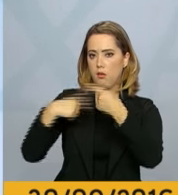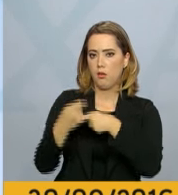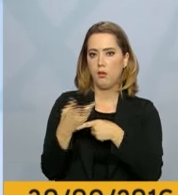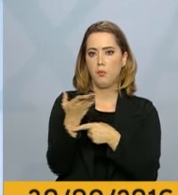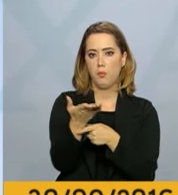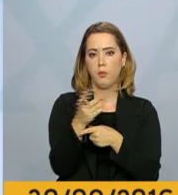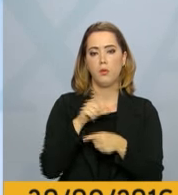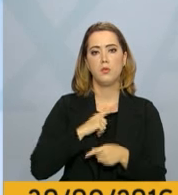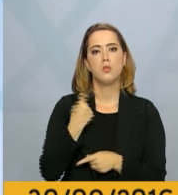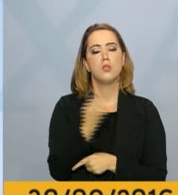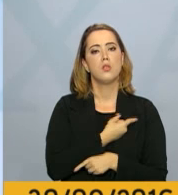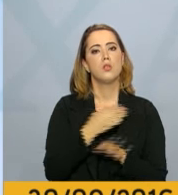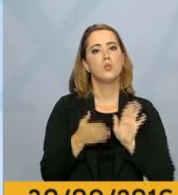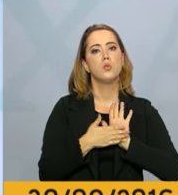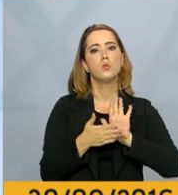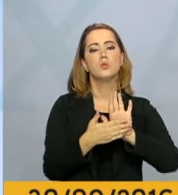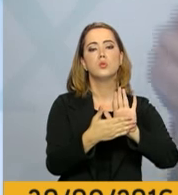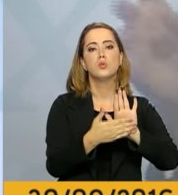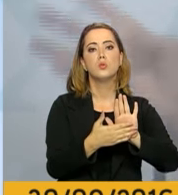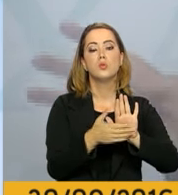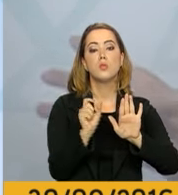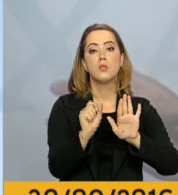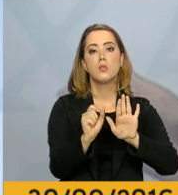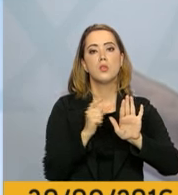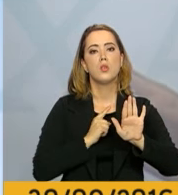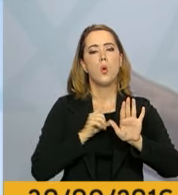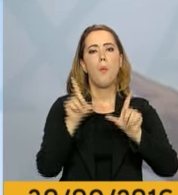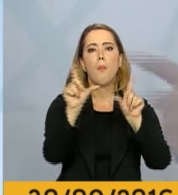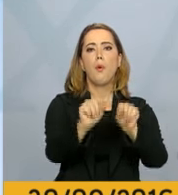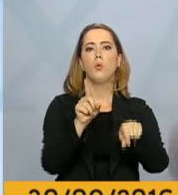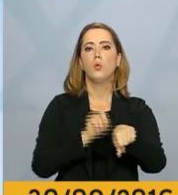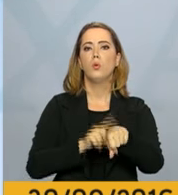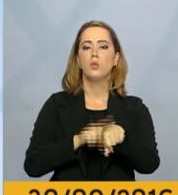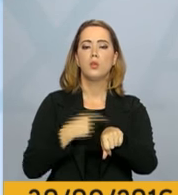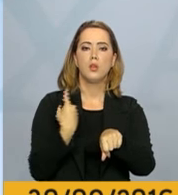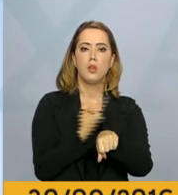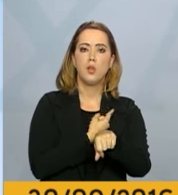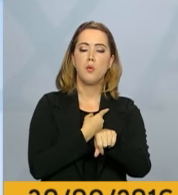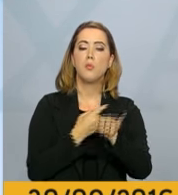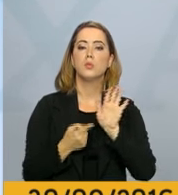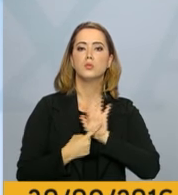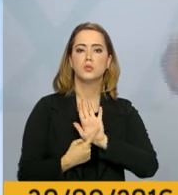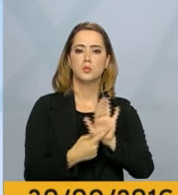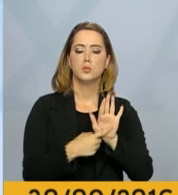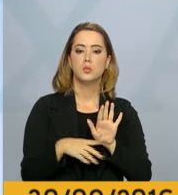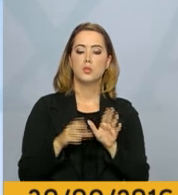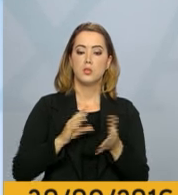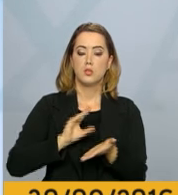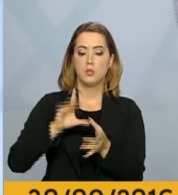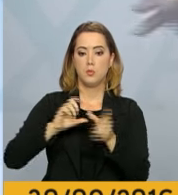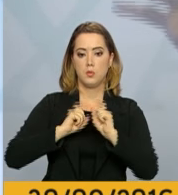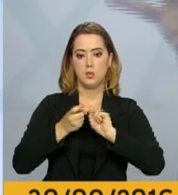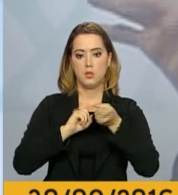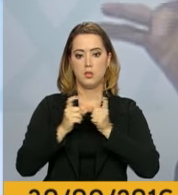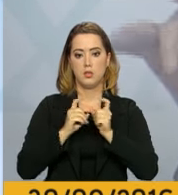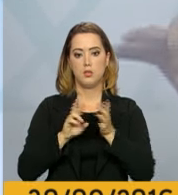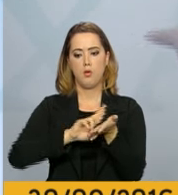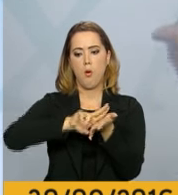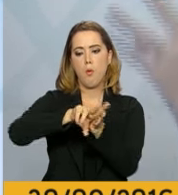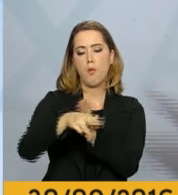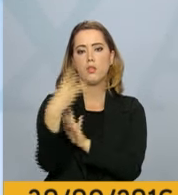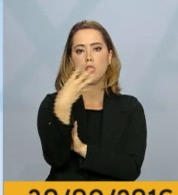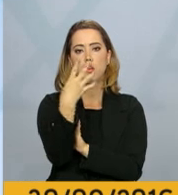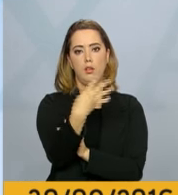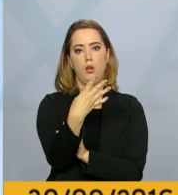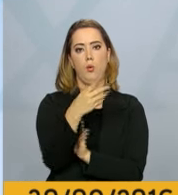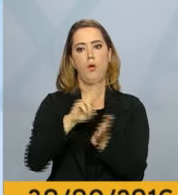não é? Mostrando que, em pouquíssimo tempo, nós abrimos espaço para concessões de 34 setores na área de portos,